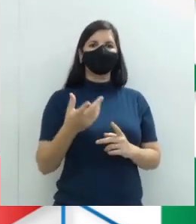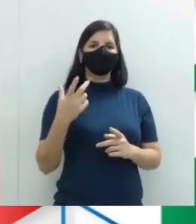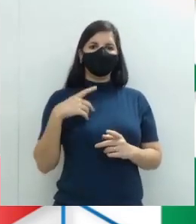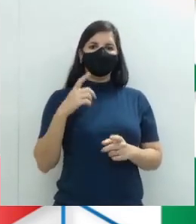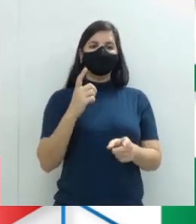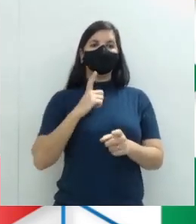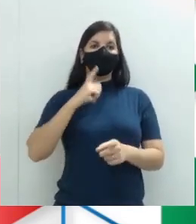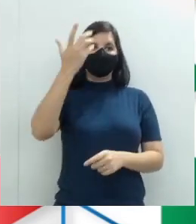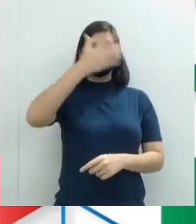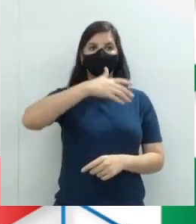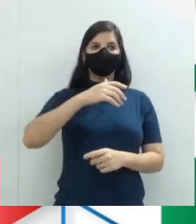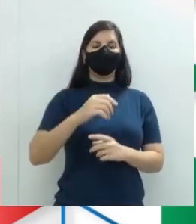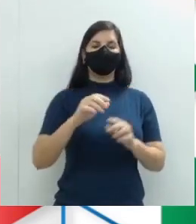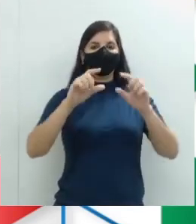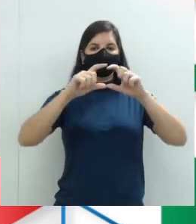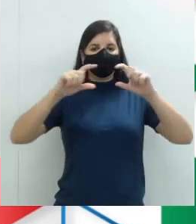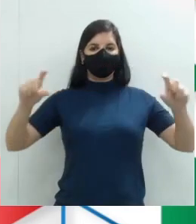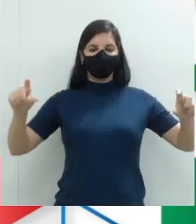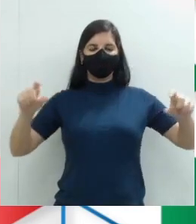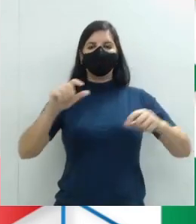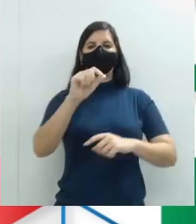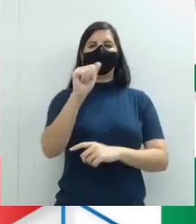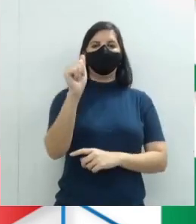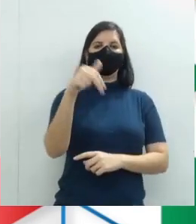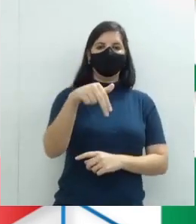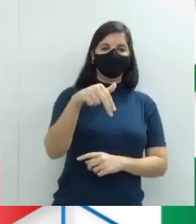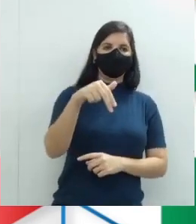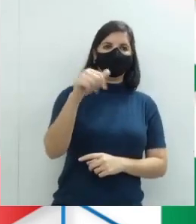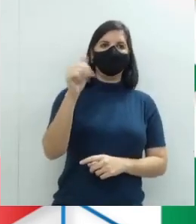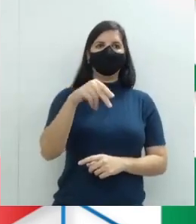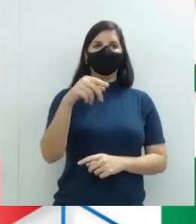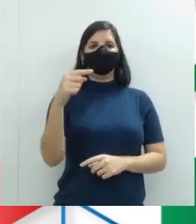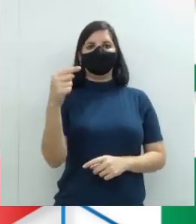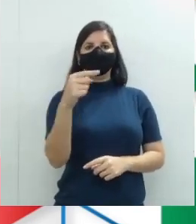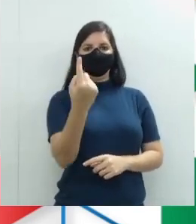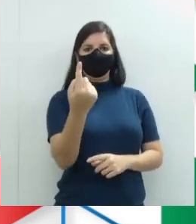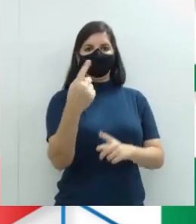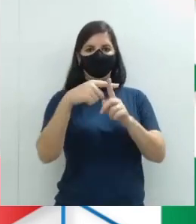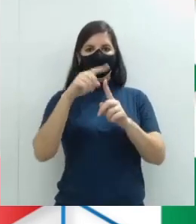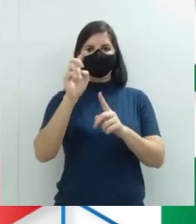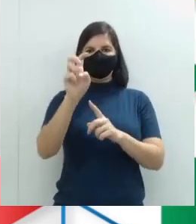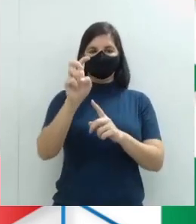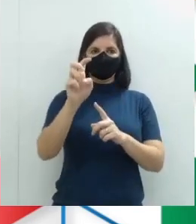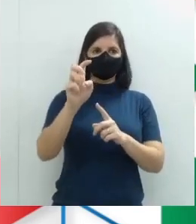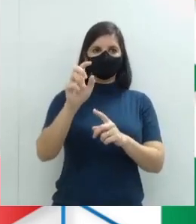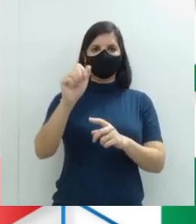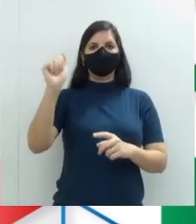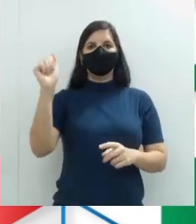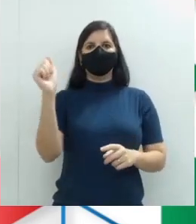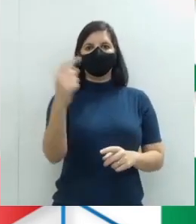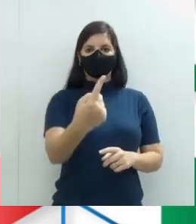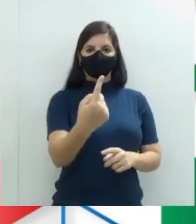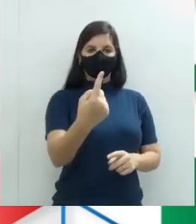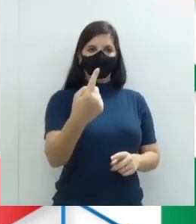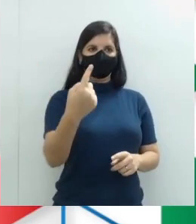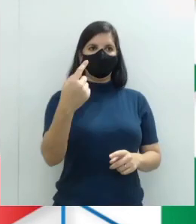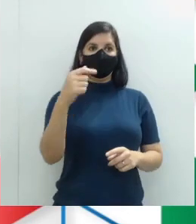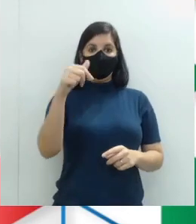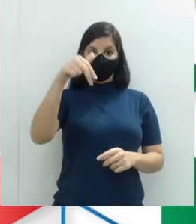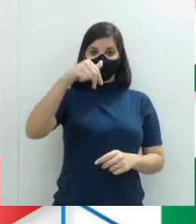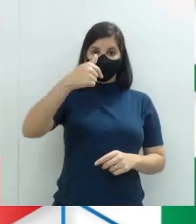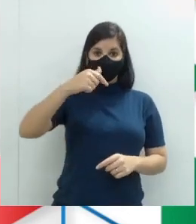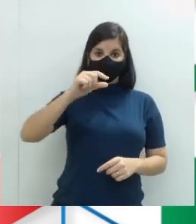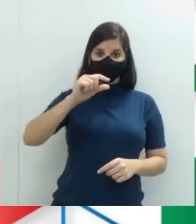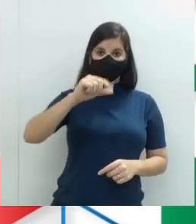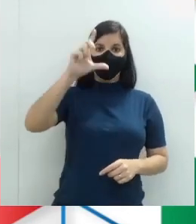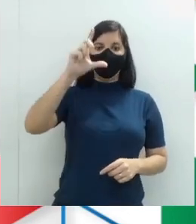aí, ó. A fórmula de recorrência é a n menos 1 mais 5, para n maior que 1, então é obrigatório que